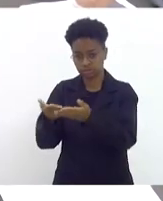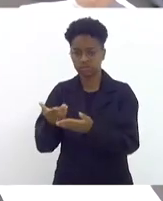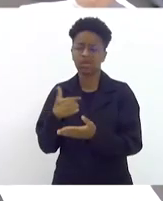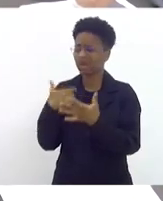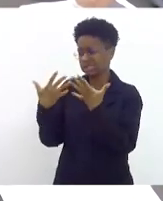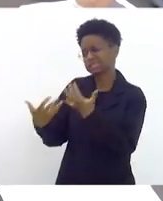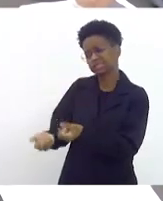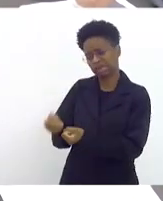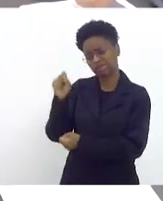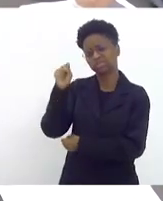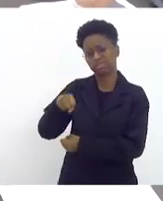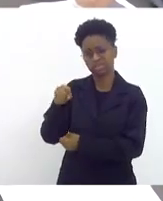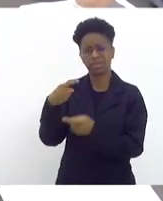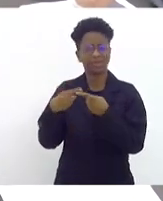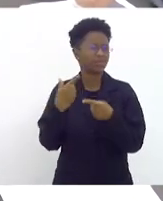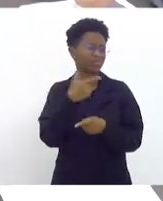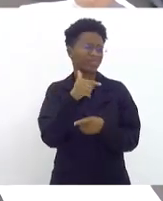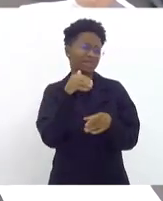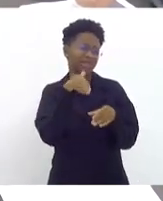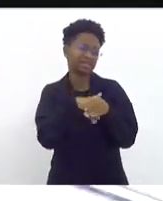para que não tenhamos um terceiro ano divergência